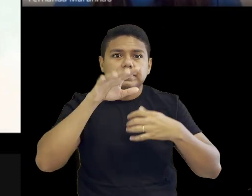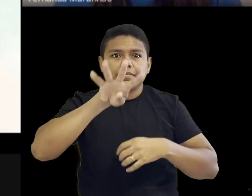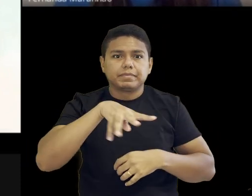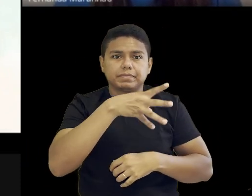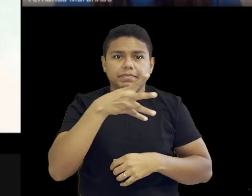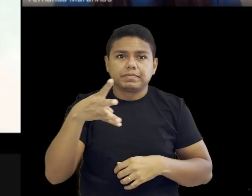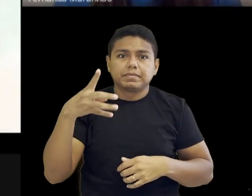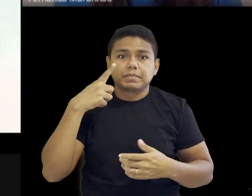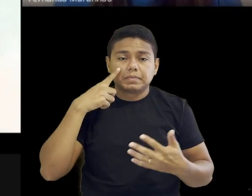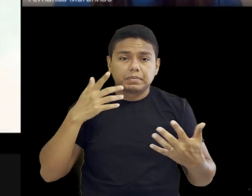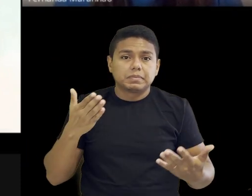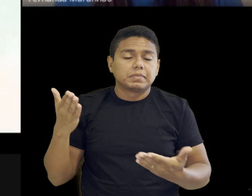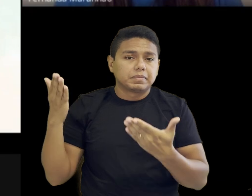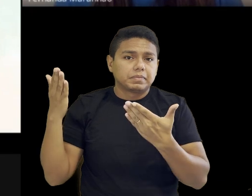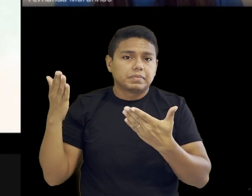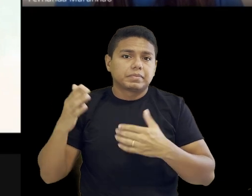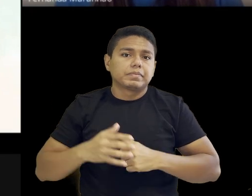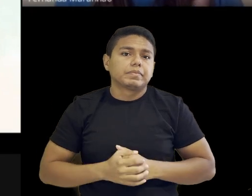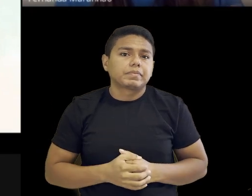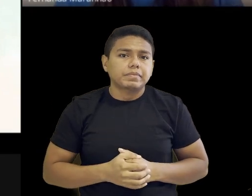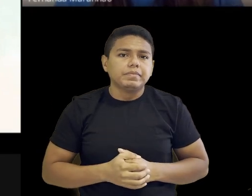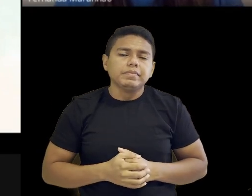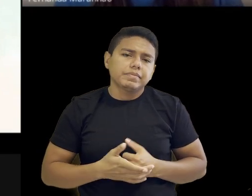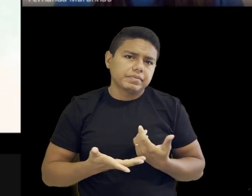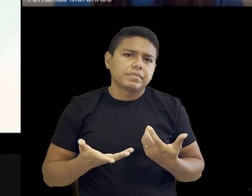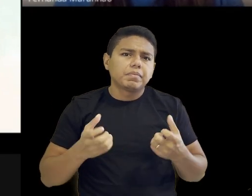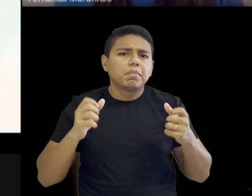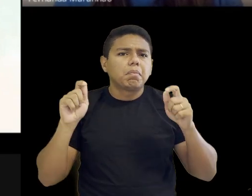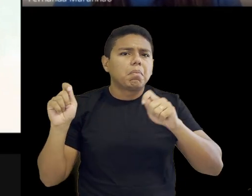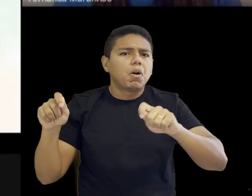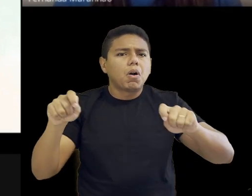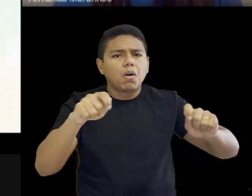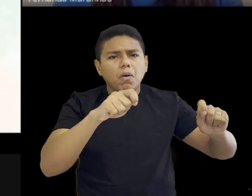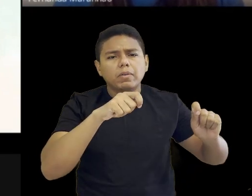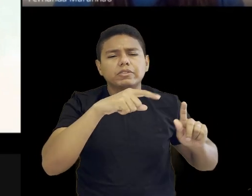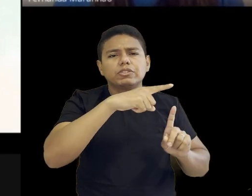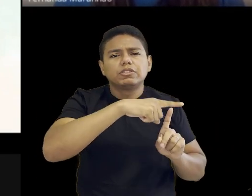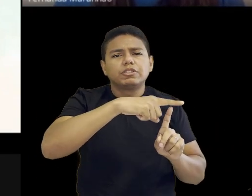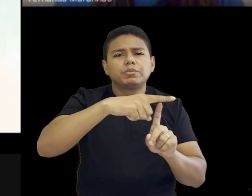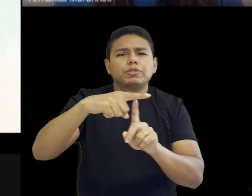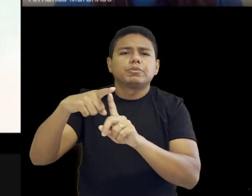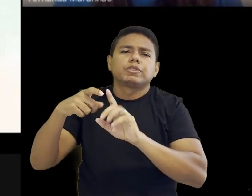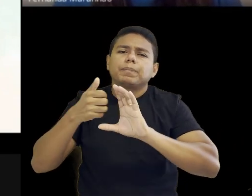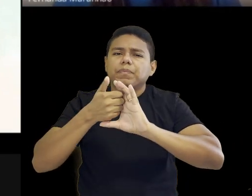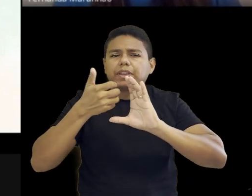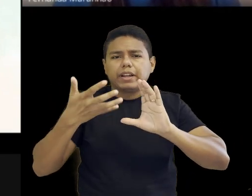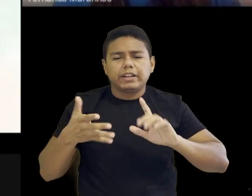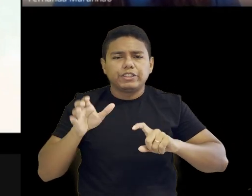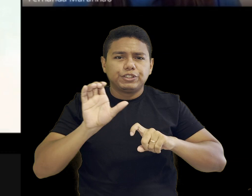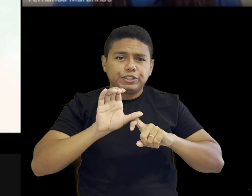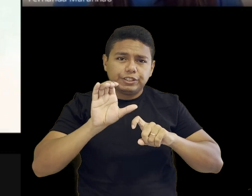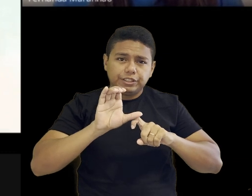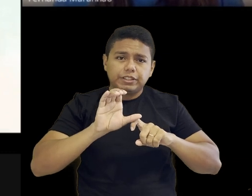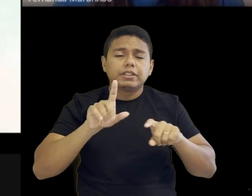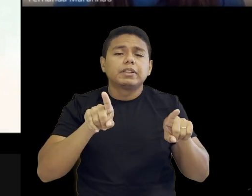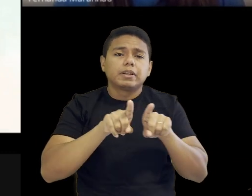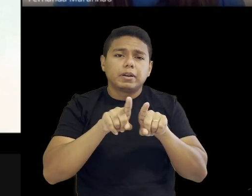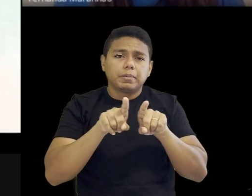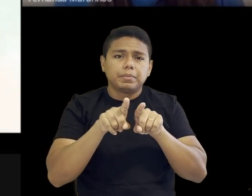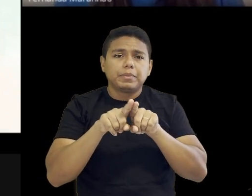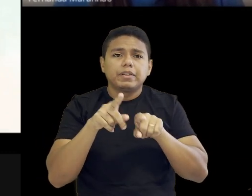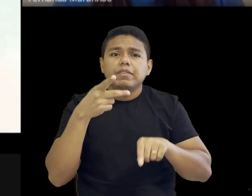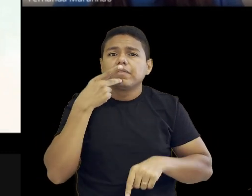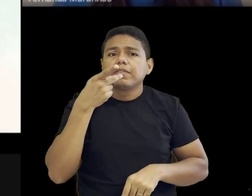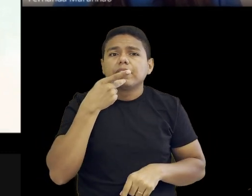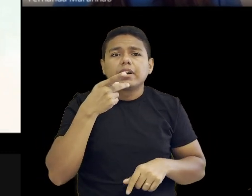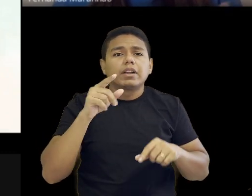algumas linhas que falam do espectro de possibilidades, dos subtipos de abortamento e as suas características